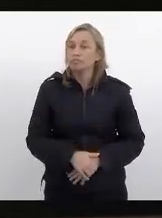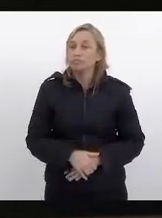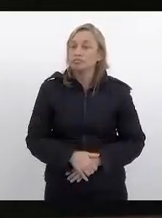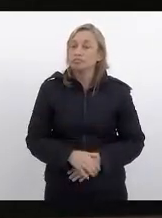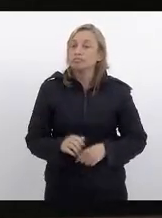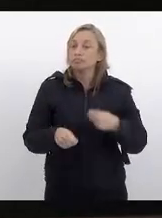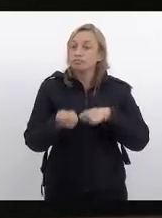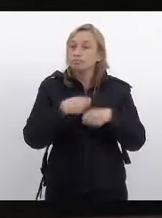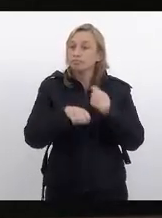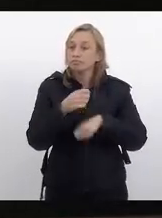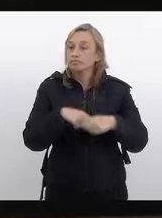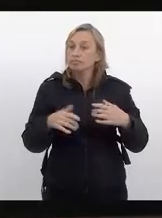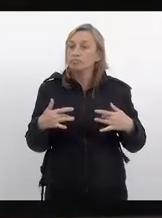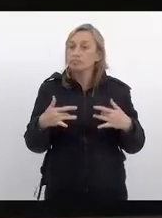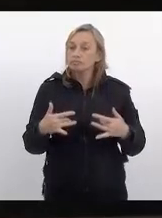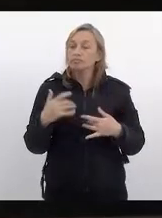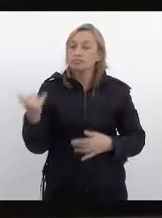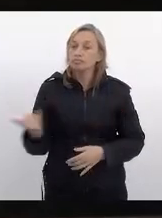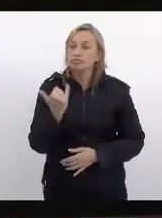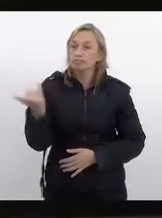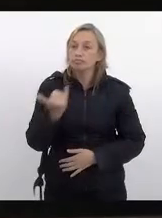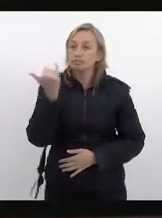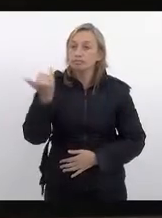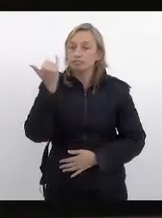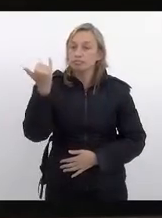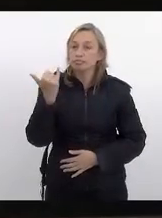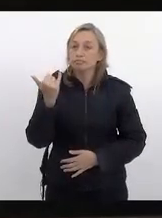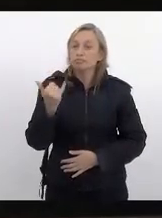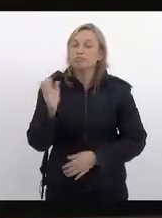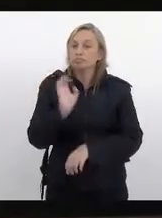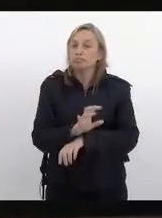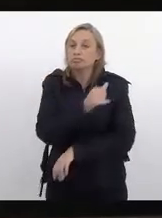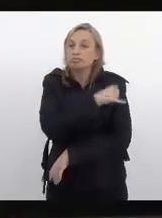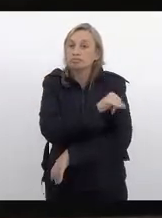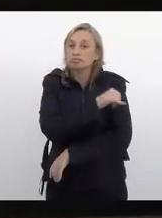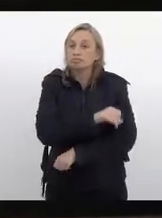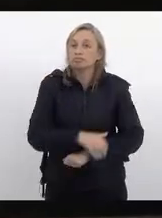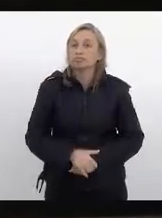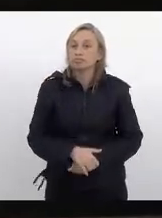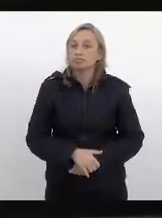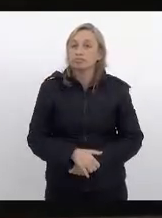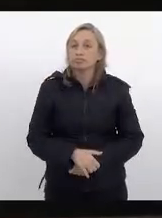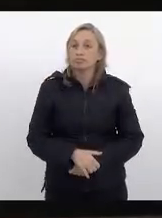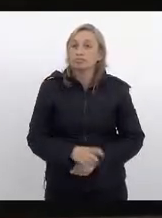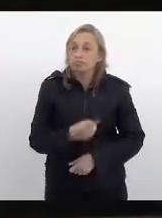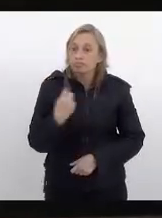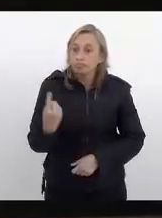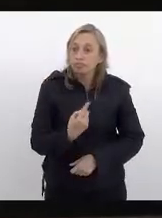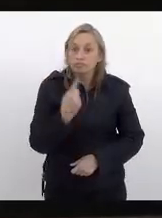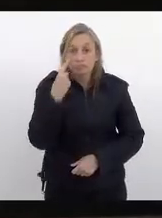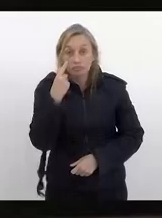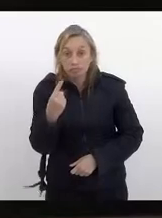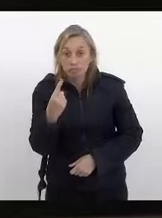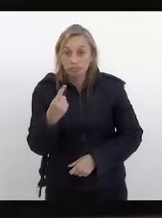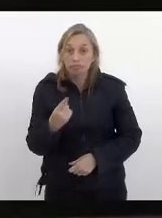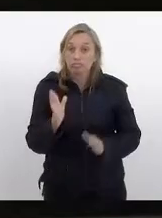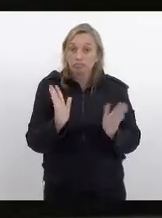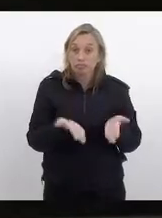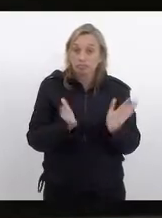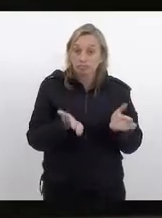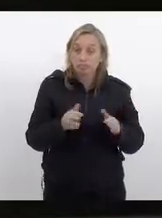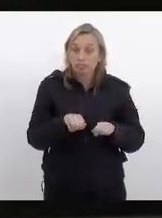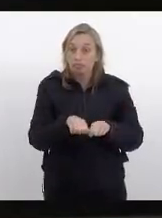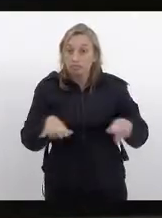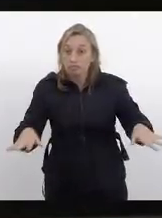a economia tão importante no estado do Rio de Janeiro como nós estamos vendo agora